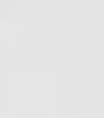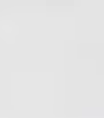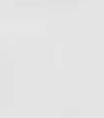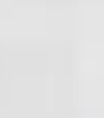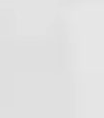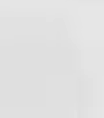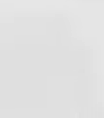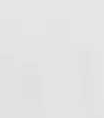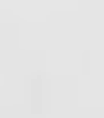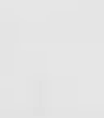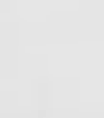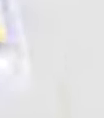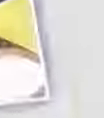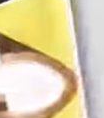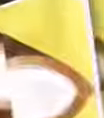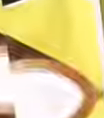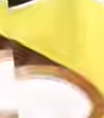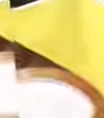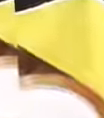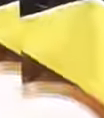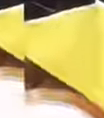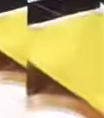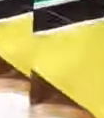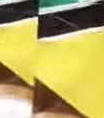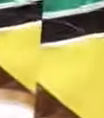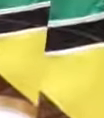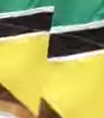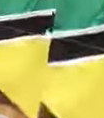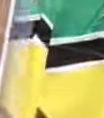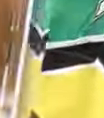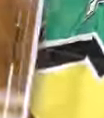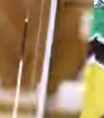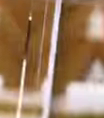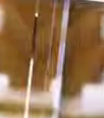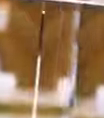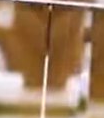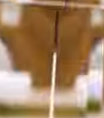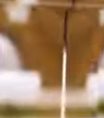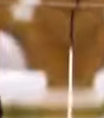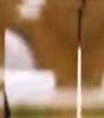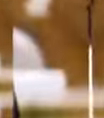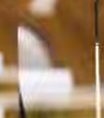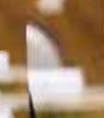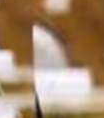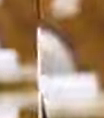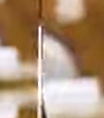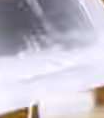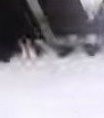Sequência de mais do plenário. Tribunal Regional Eleitoral da Amparo e seus magistrados.